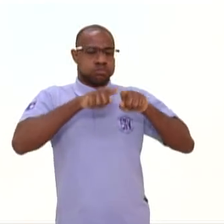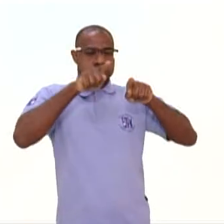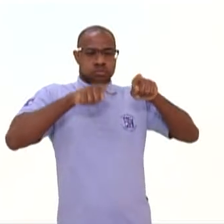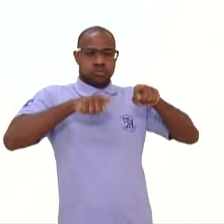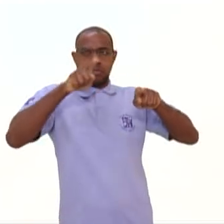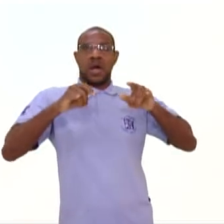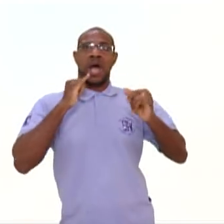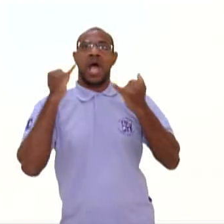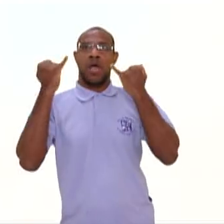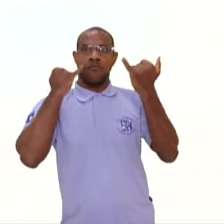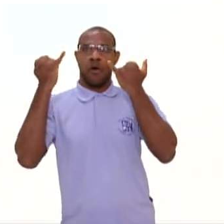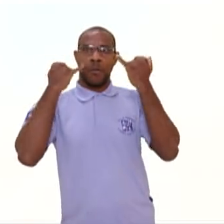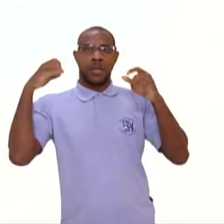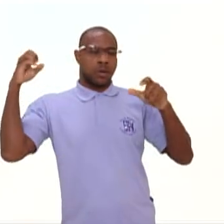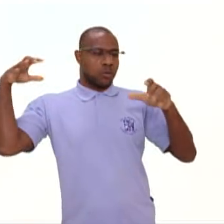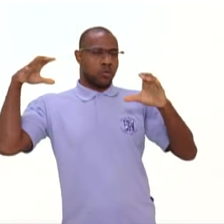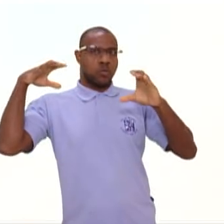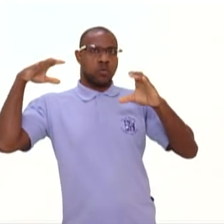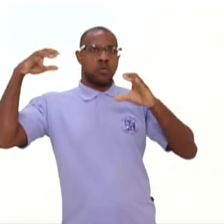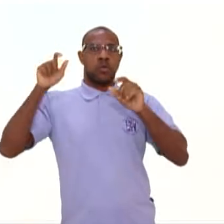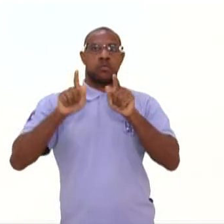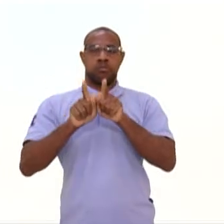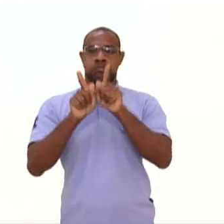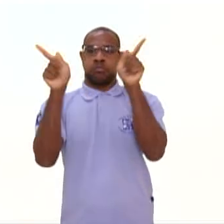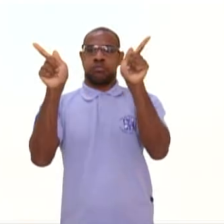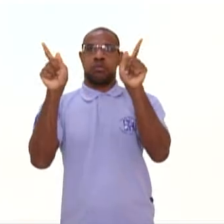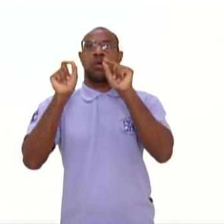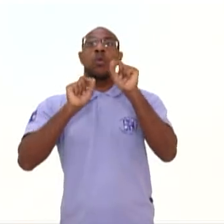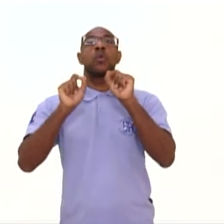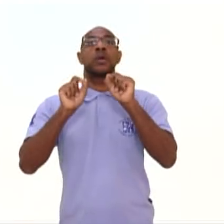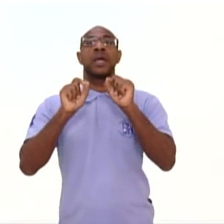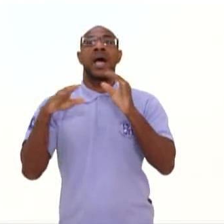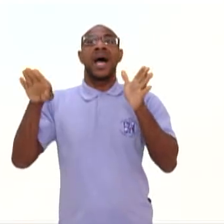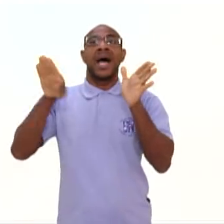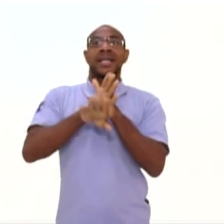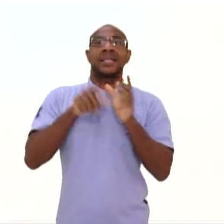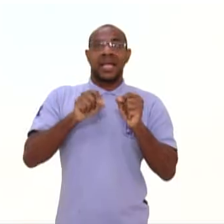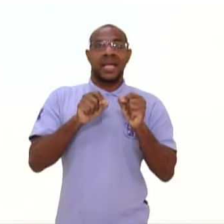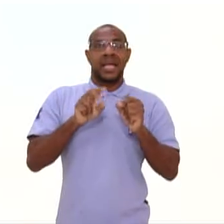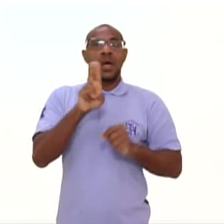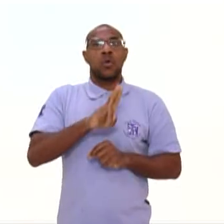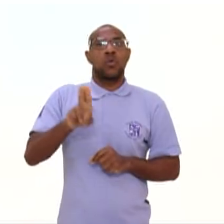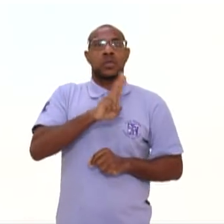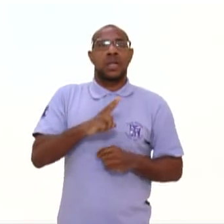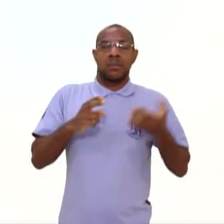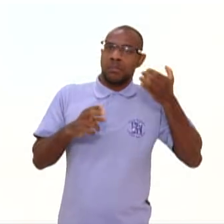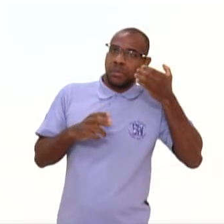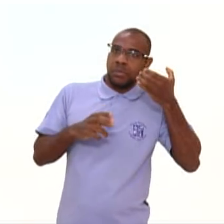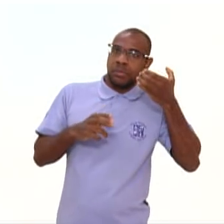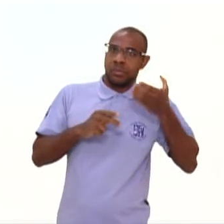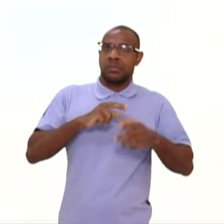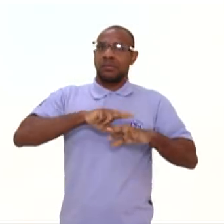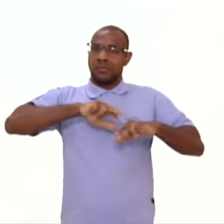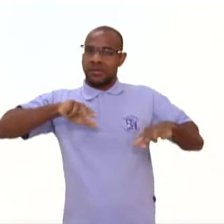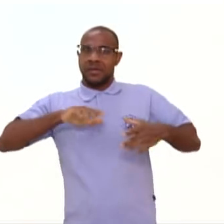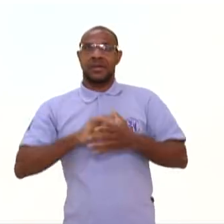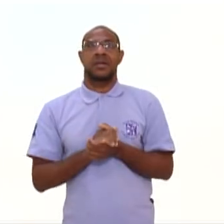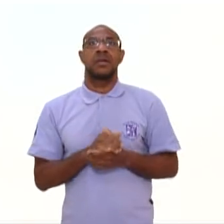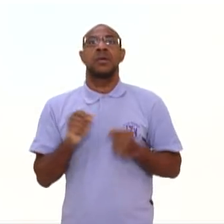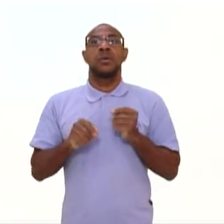da informação a partir da antena do emissor até o aparelho do usuário, que a gente chama de receptor.